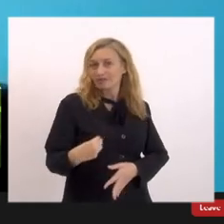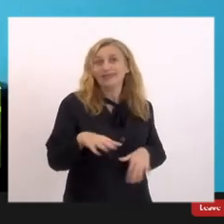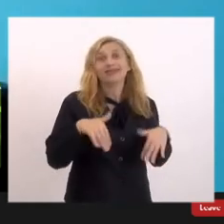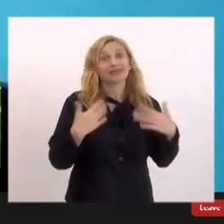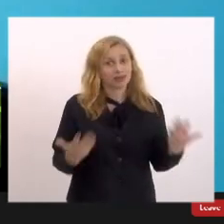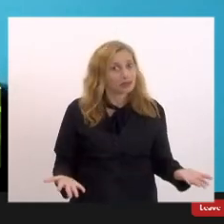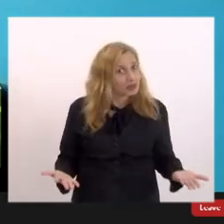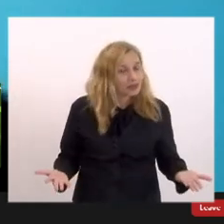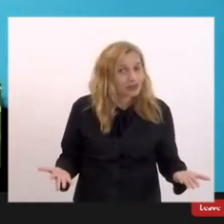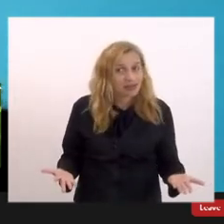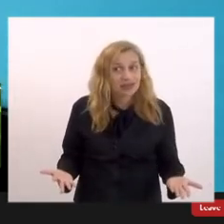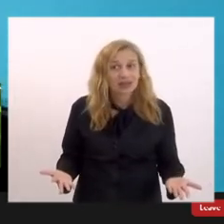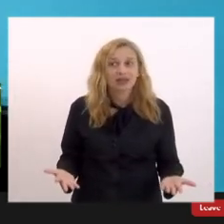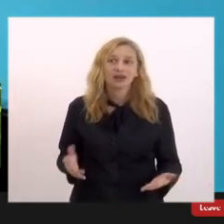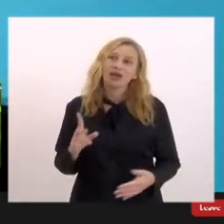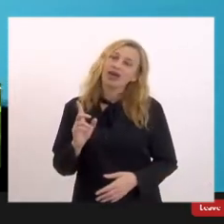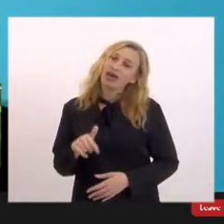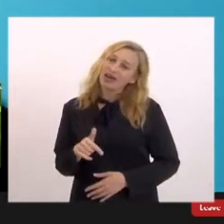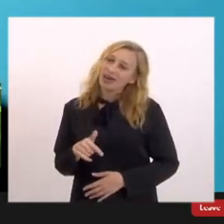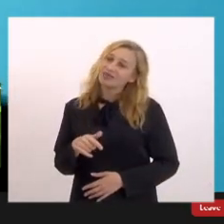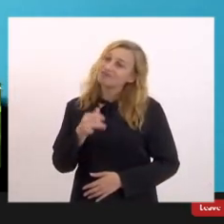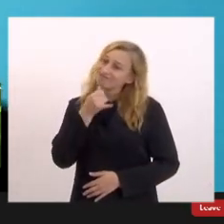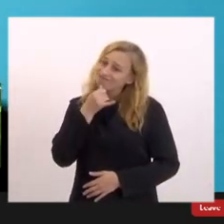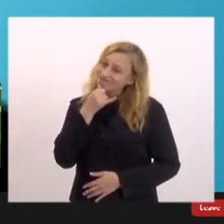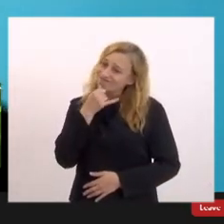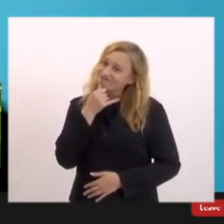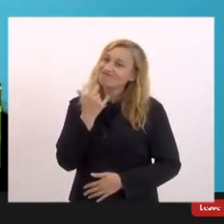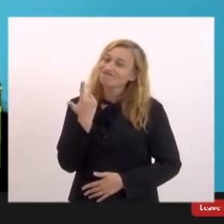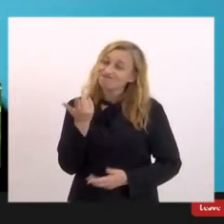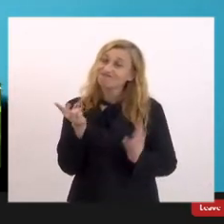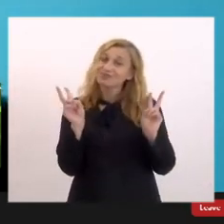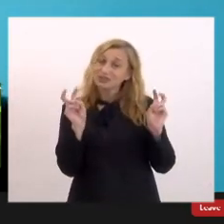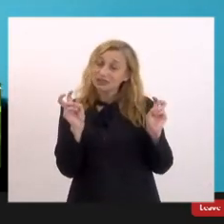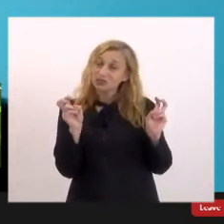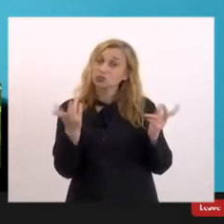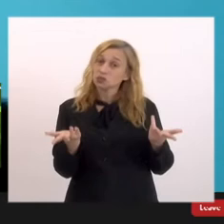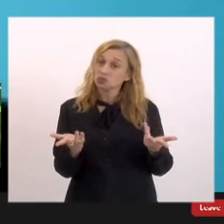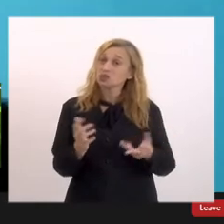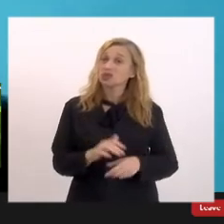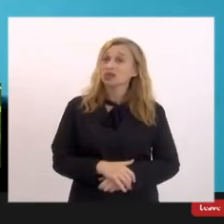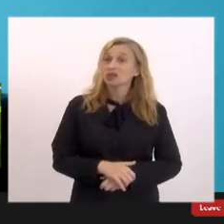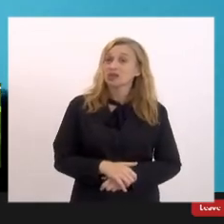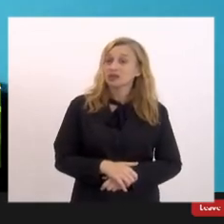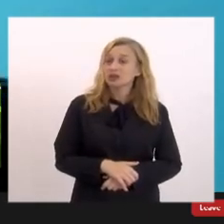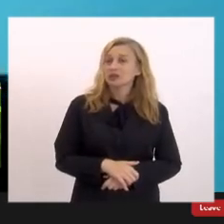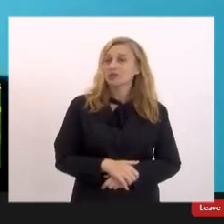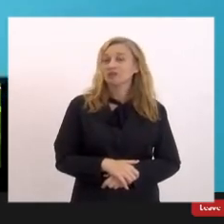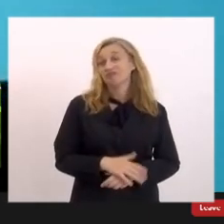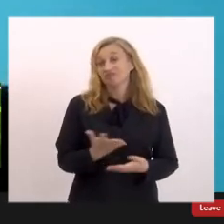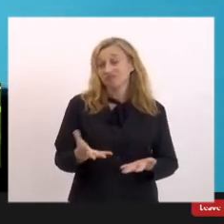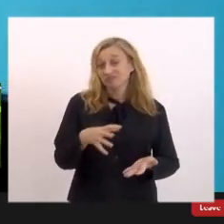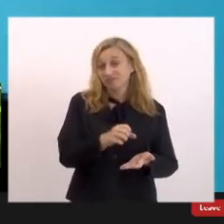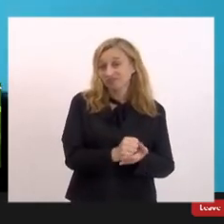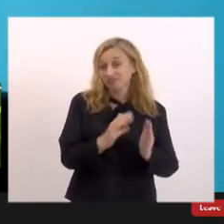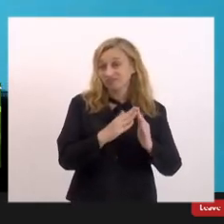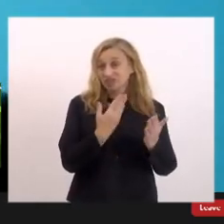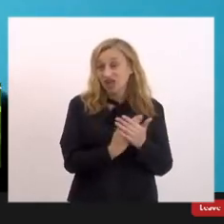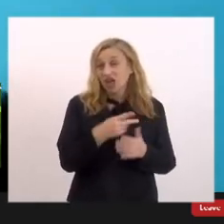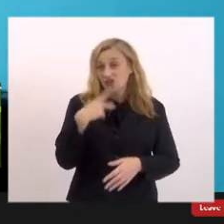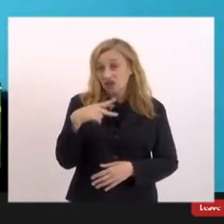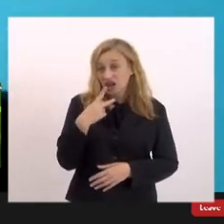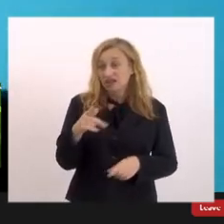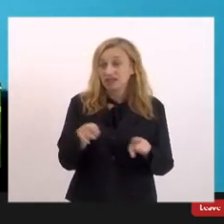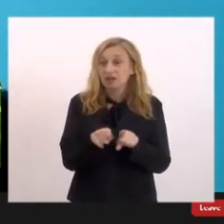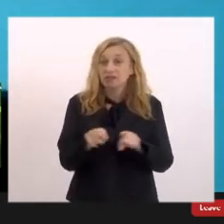assim, é um abismo muito grande que existe na questão dos matriculados. Eu vou passar agora